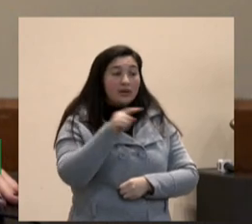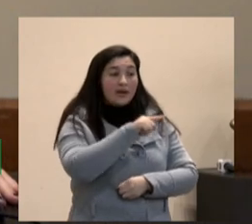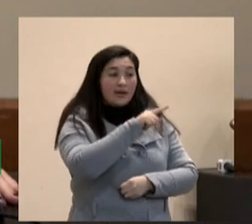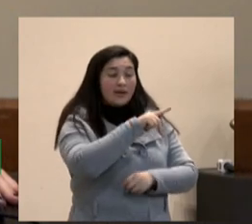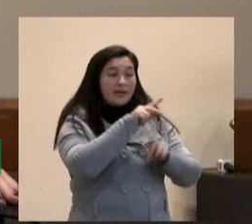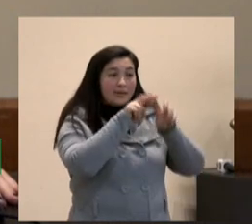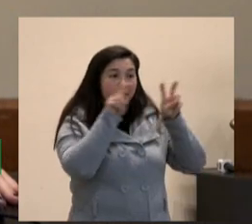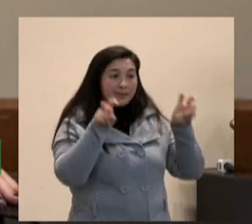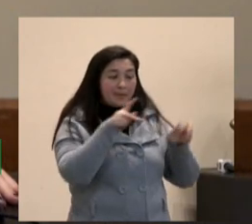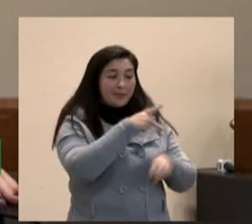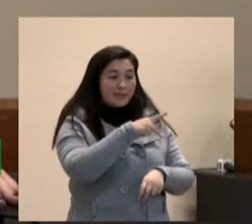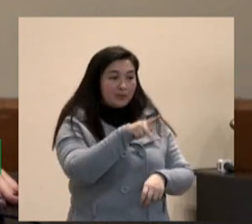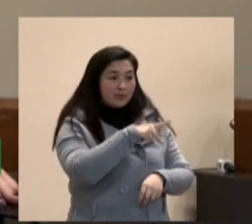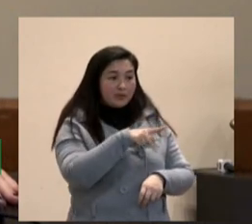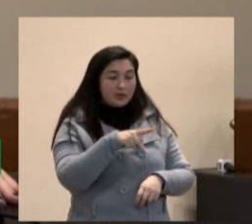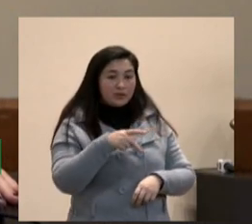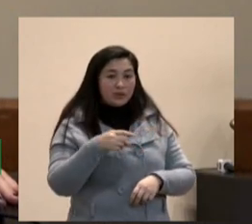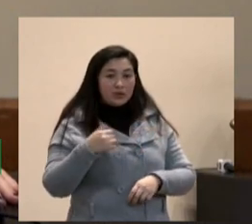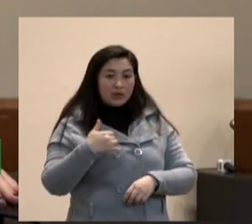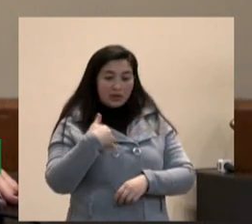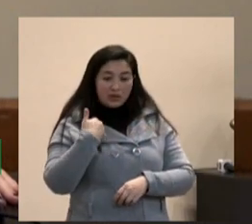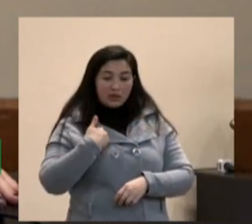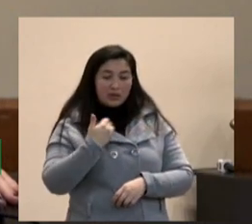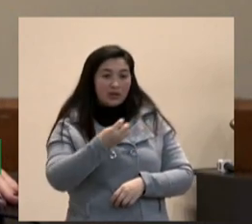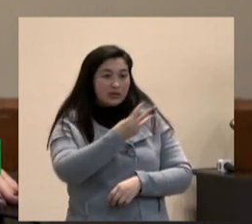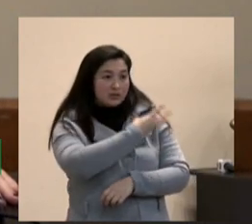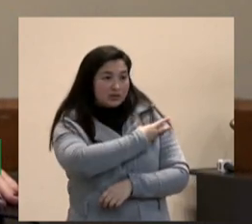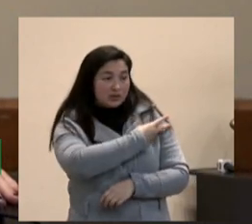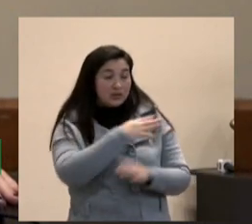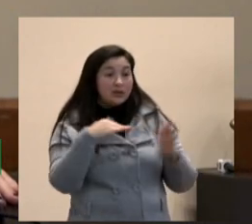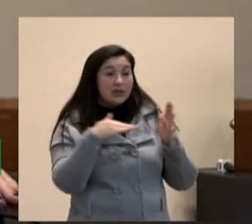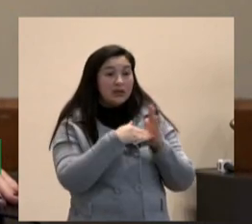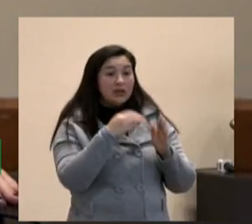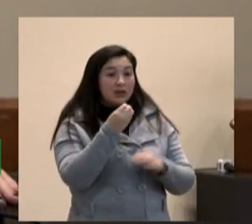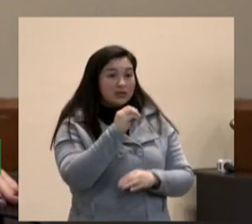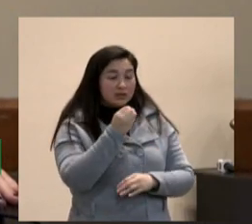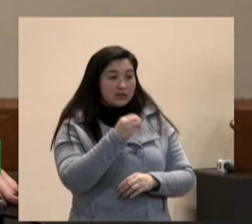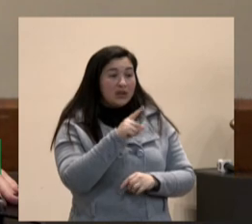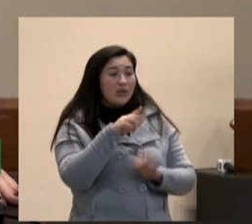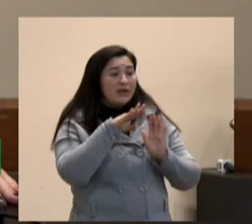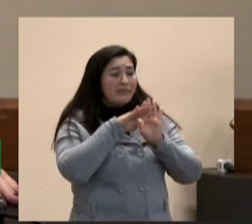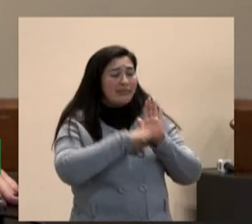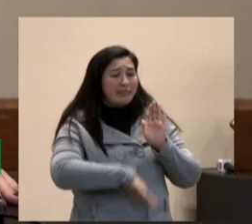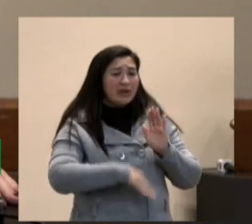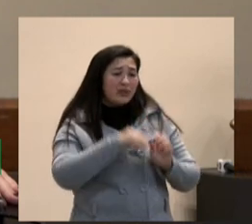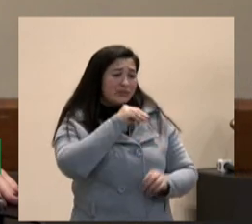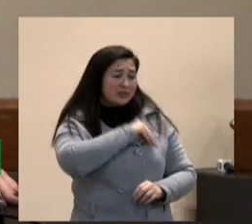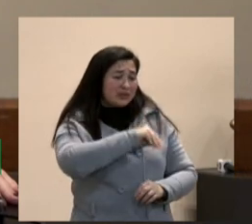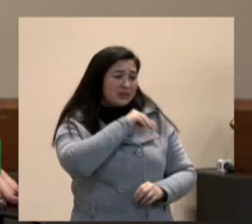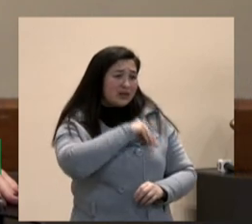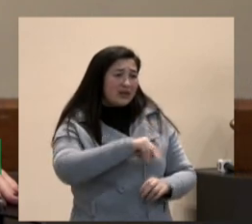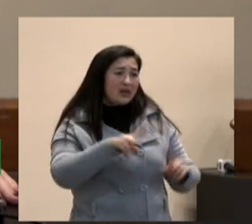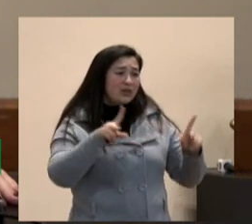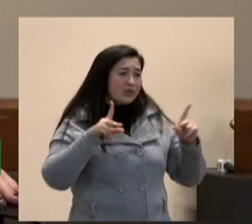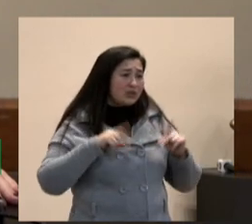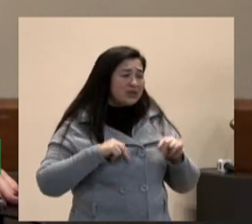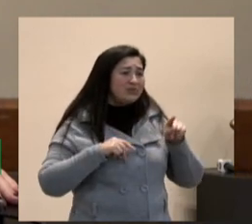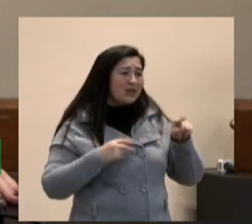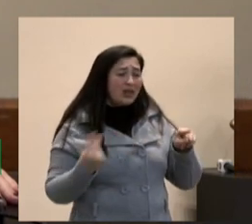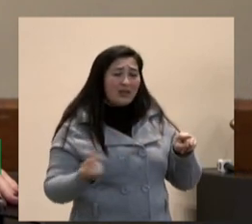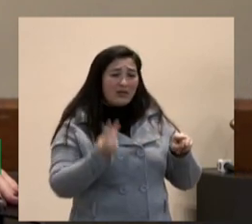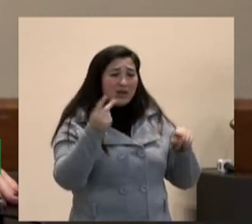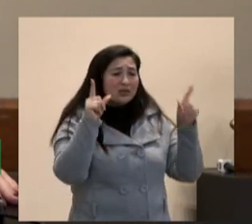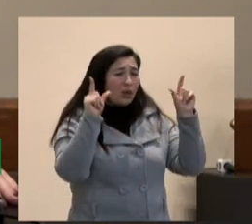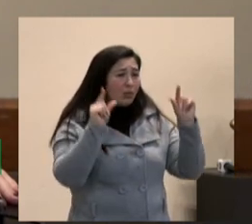professoras de 0 a 3 anos são aquelas que têm o menor status social, o menor salário, o menor reconhecimento, né, e